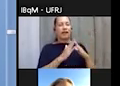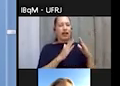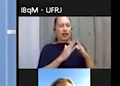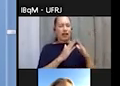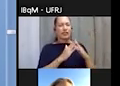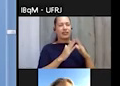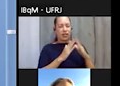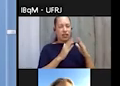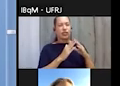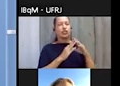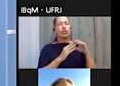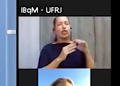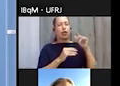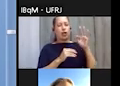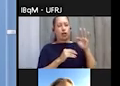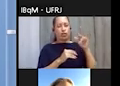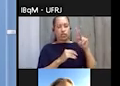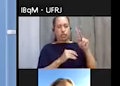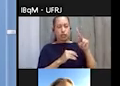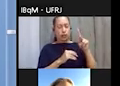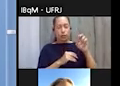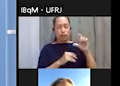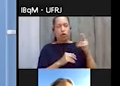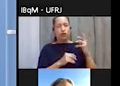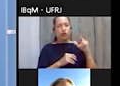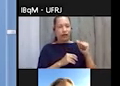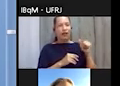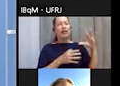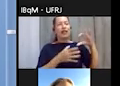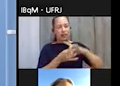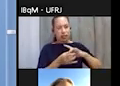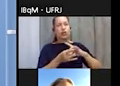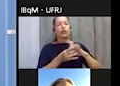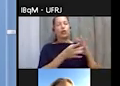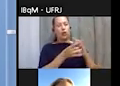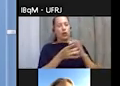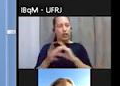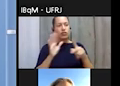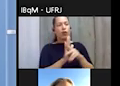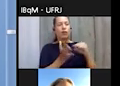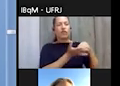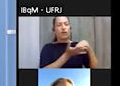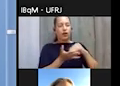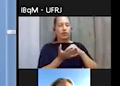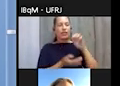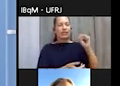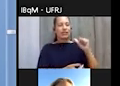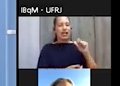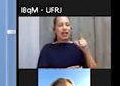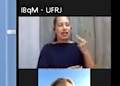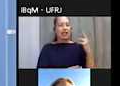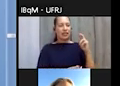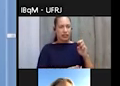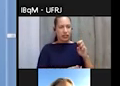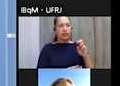Jardim Botânico, que também está dentro desse contexto da falta de salitre no mundo para a produção de pólvora que